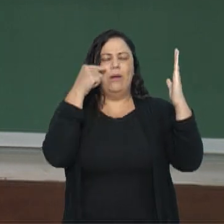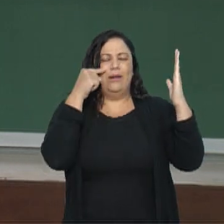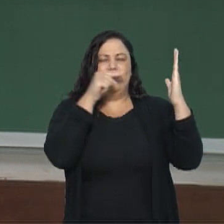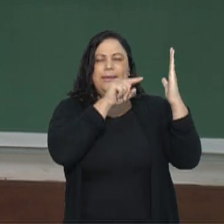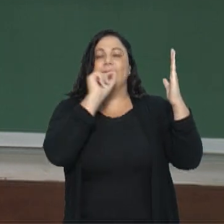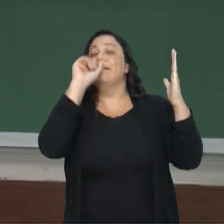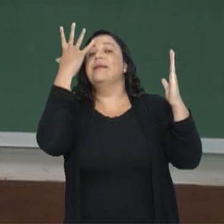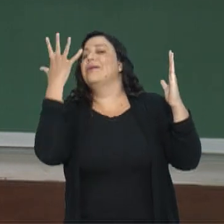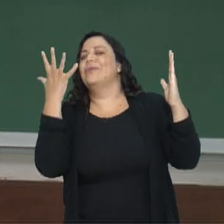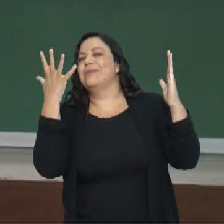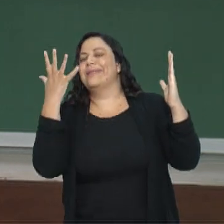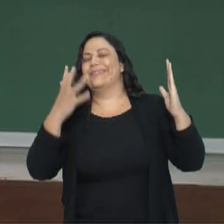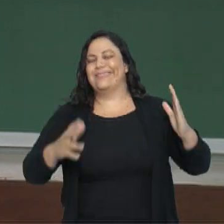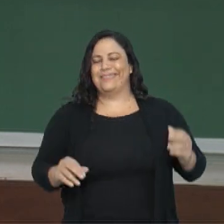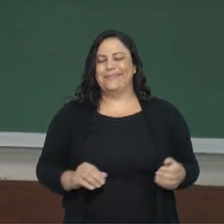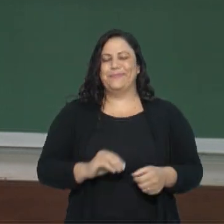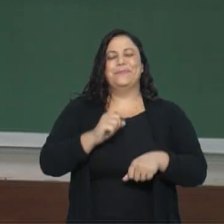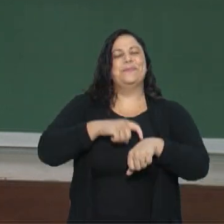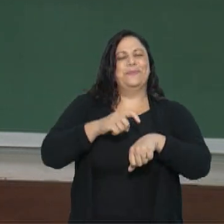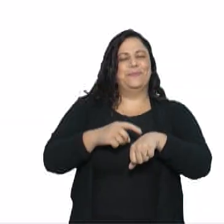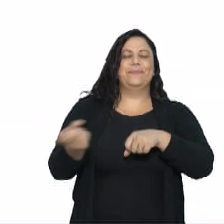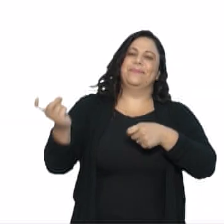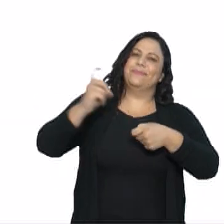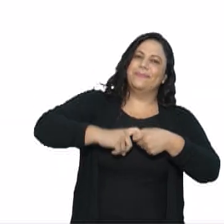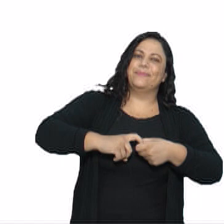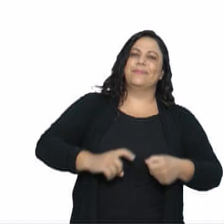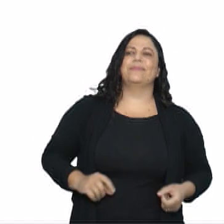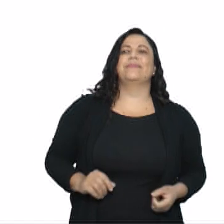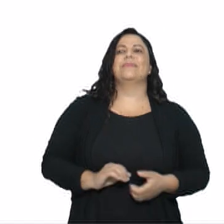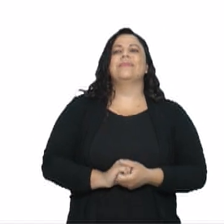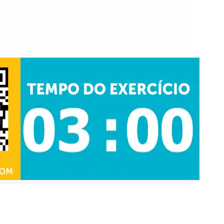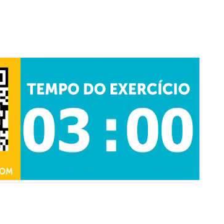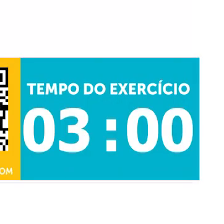acontece com esses círculos laranja. Daqui a pouco eu volto.